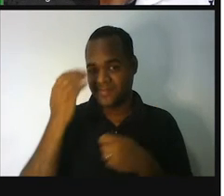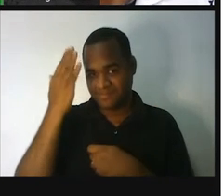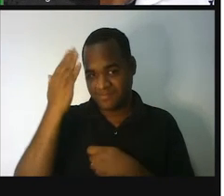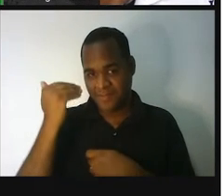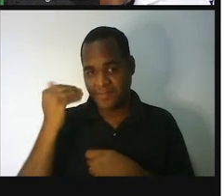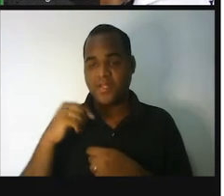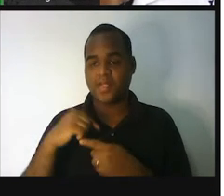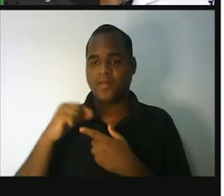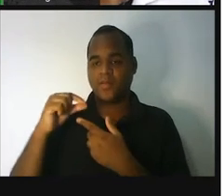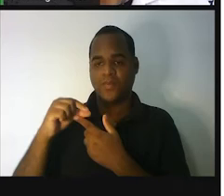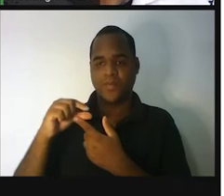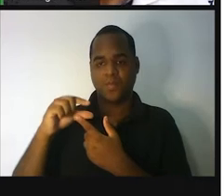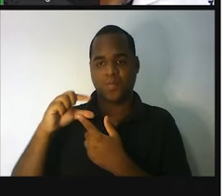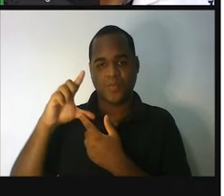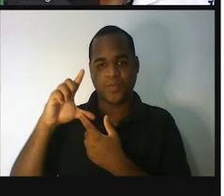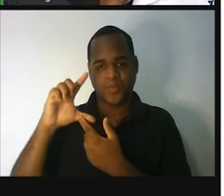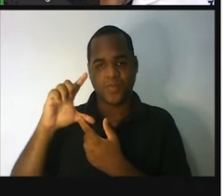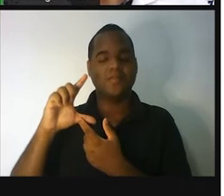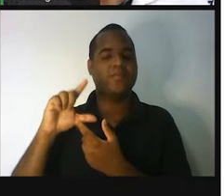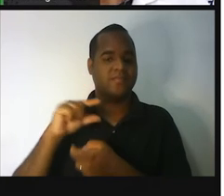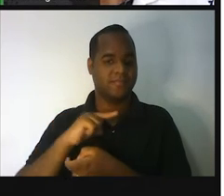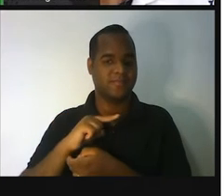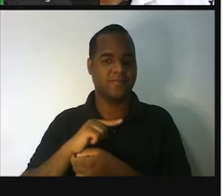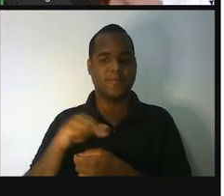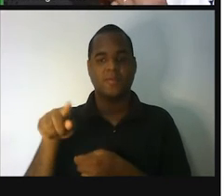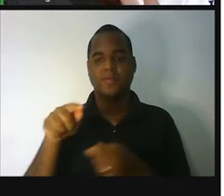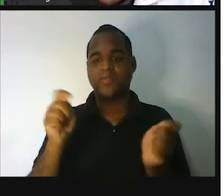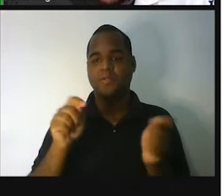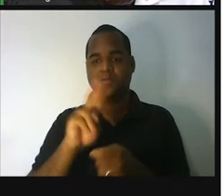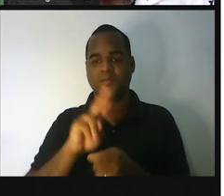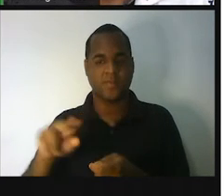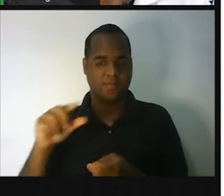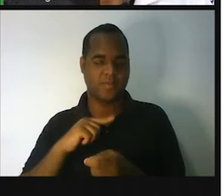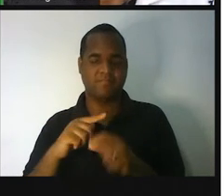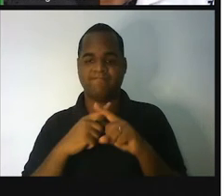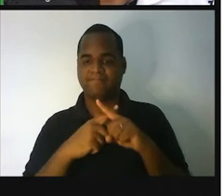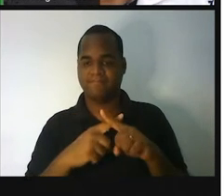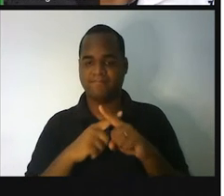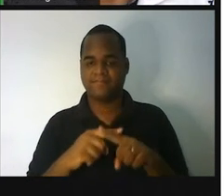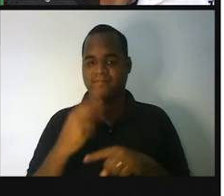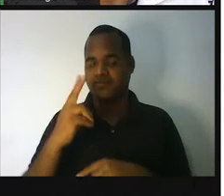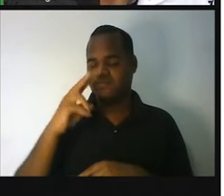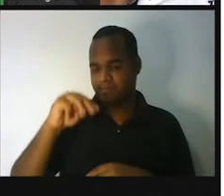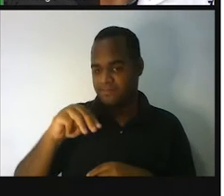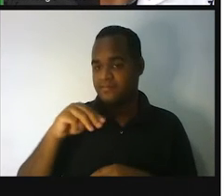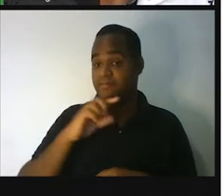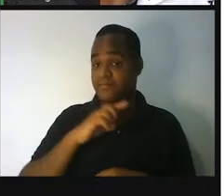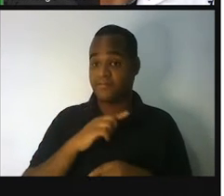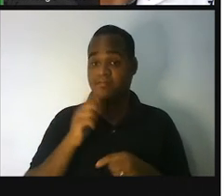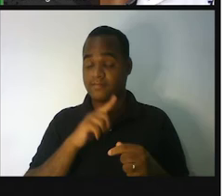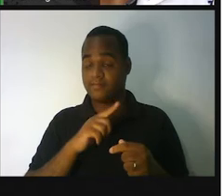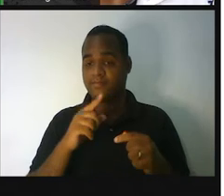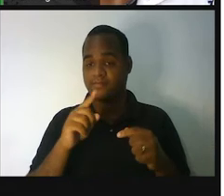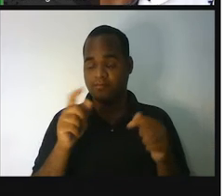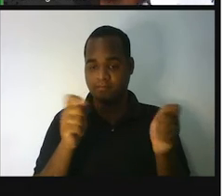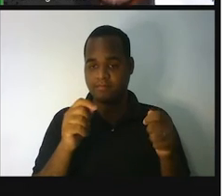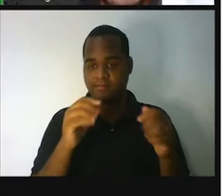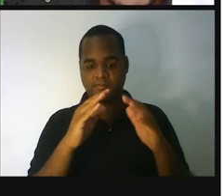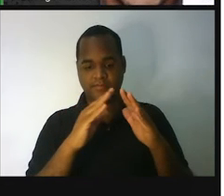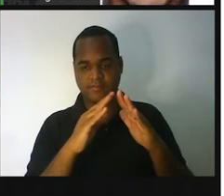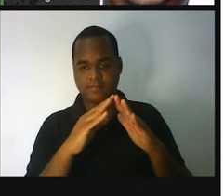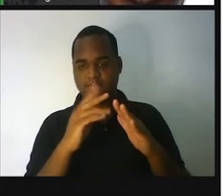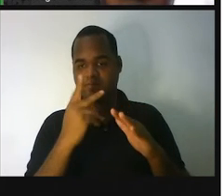aumentar e a gente vai usar multiplicação 2 metros se você vai uma casinha para